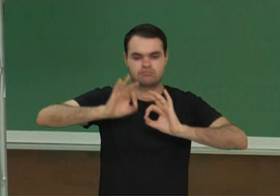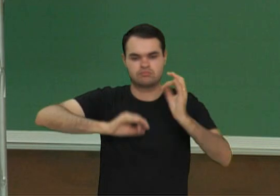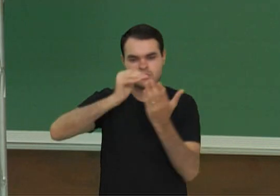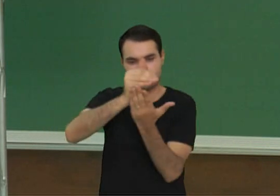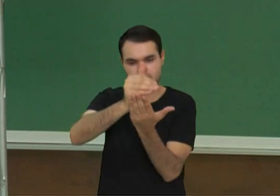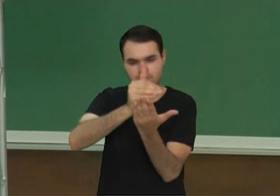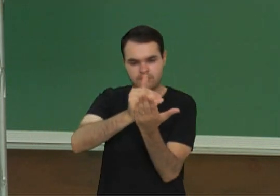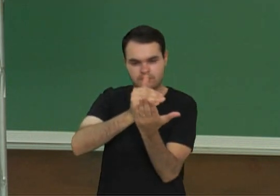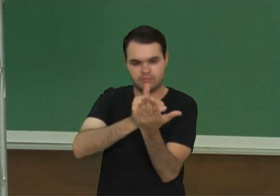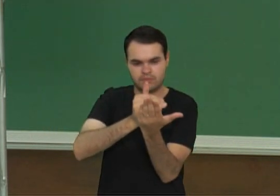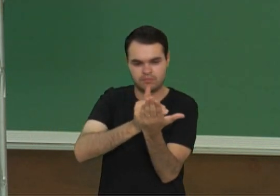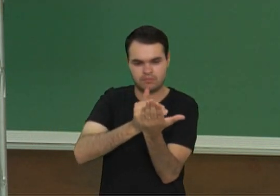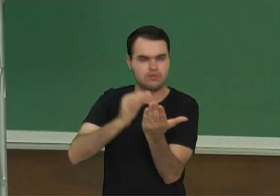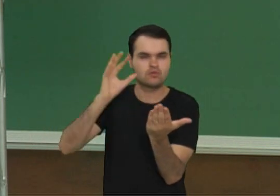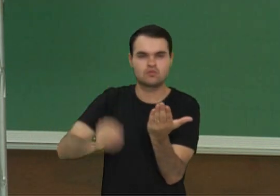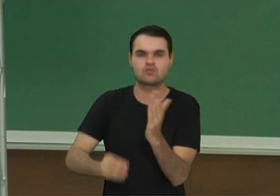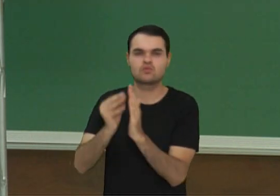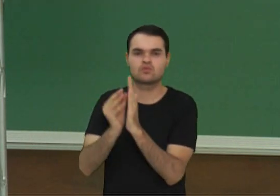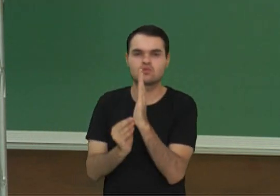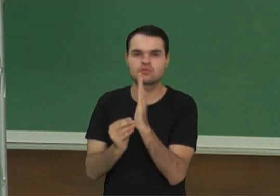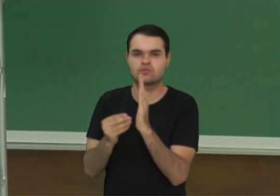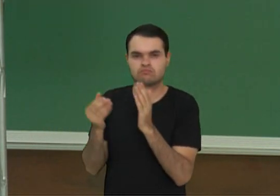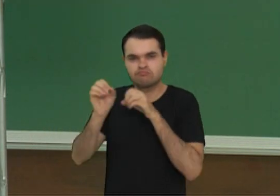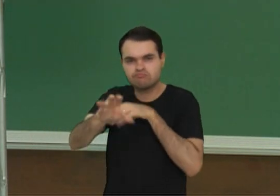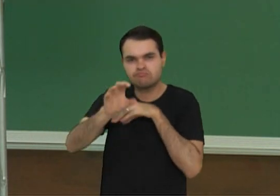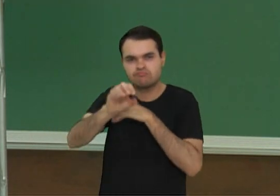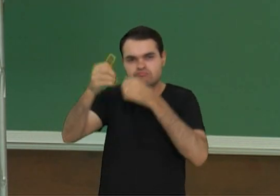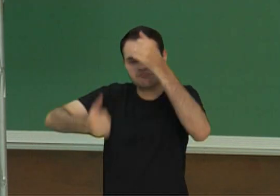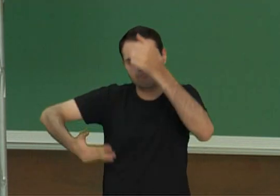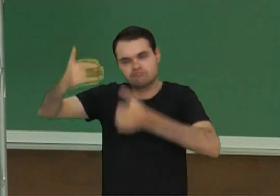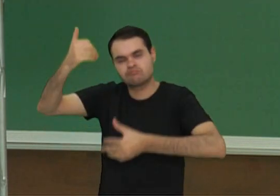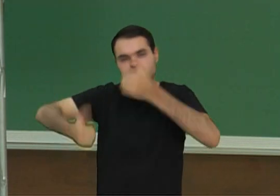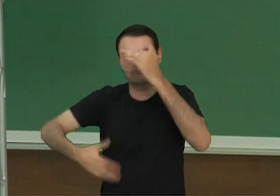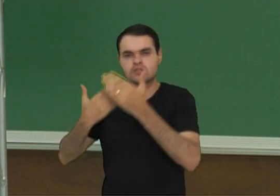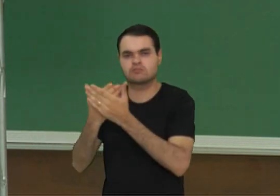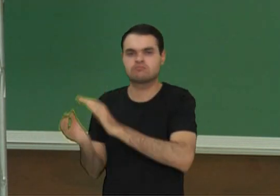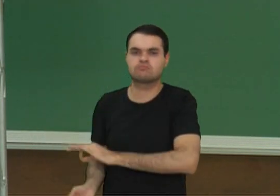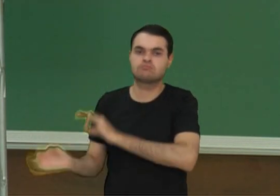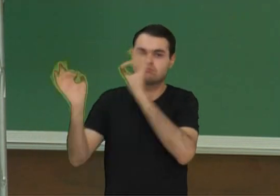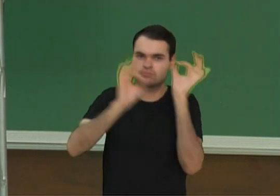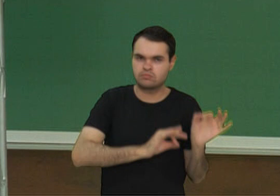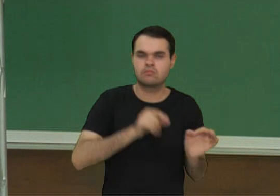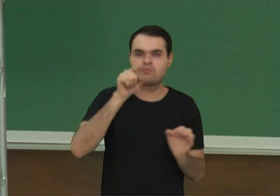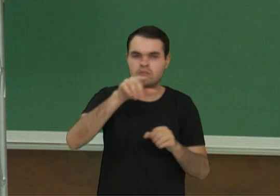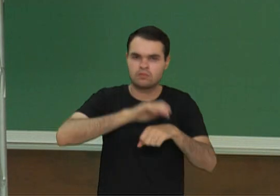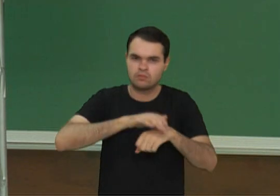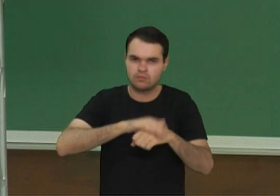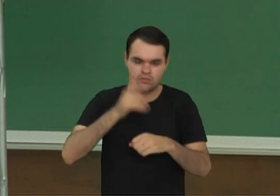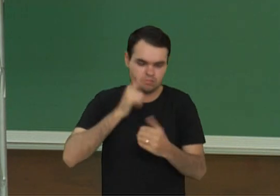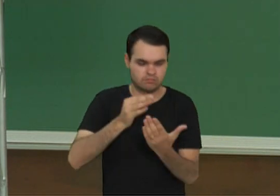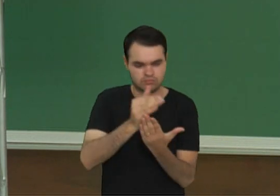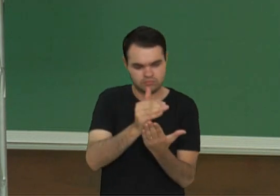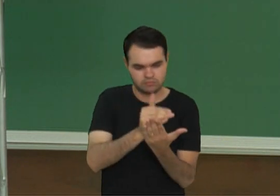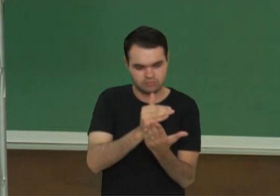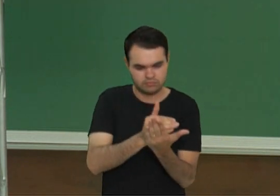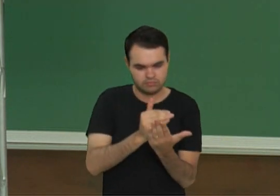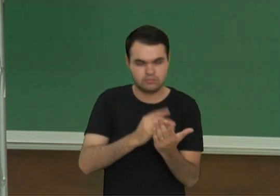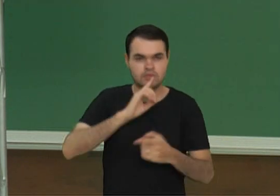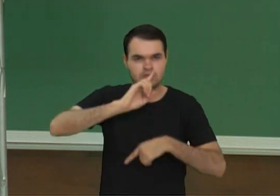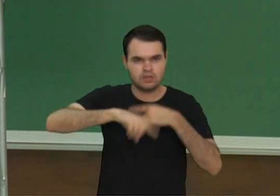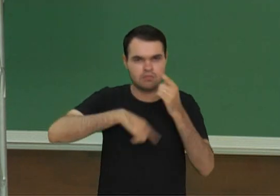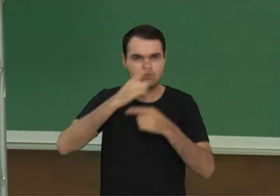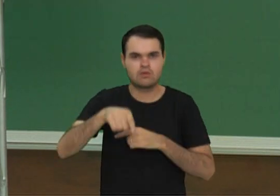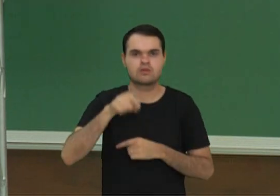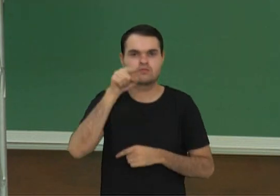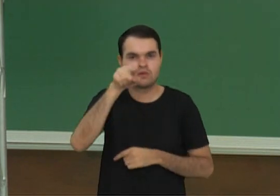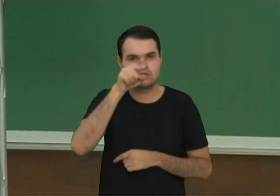você organize todos os conteúdos que nós trabalhamos nessa nossa aula, para que você possa posteriormente entrar em